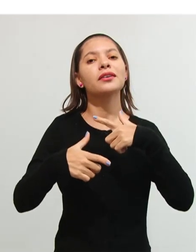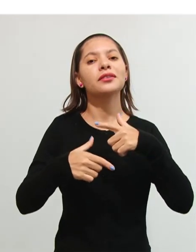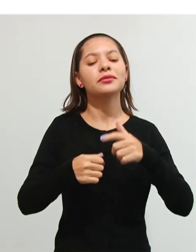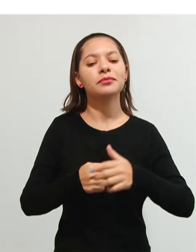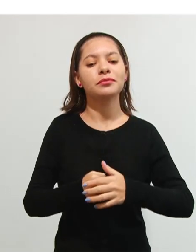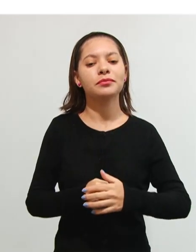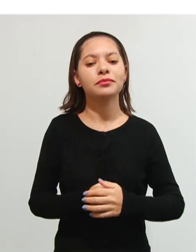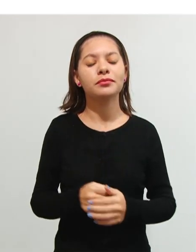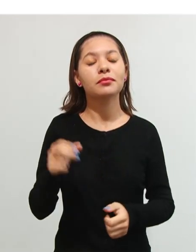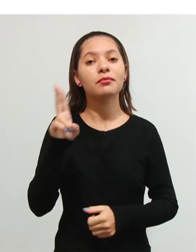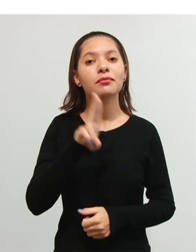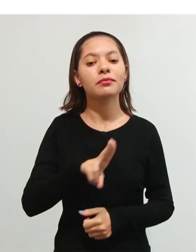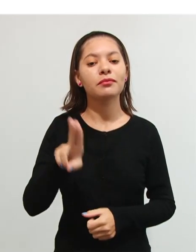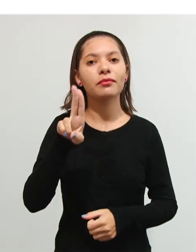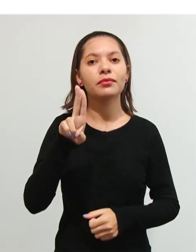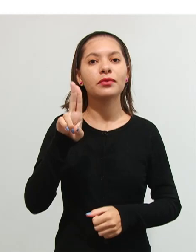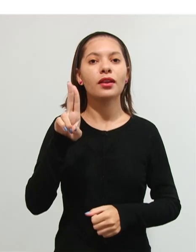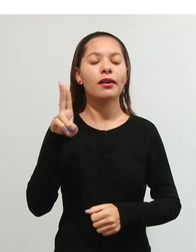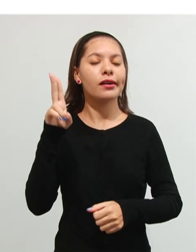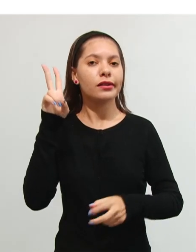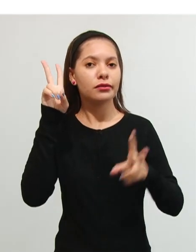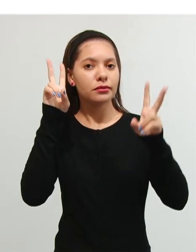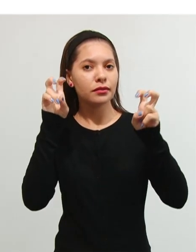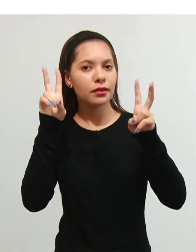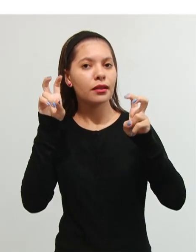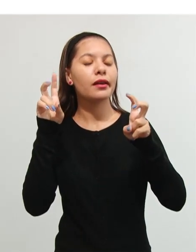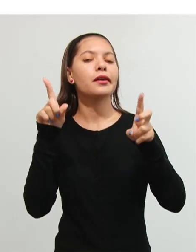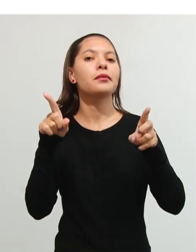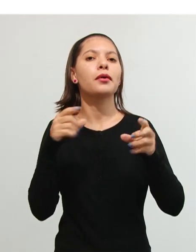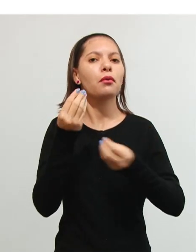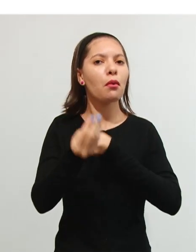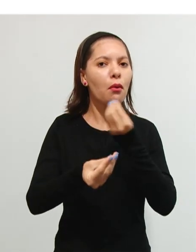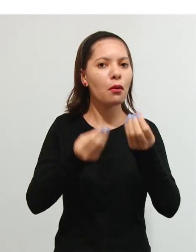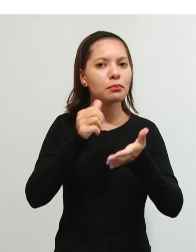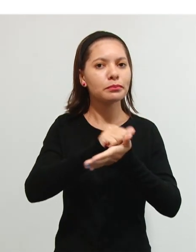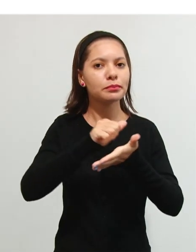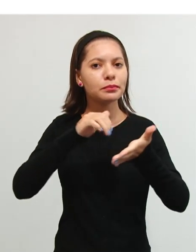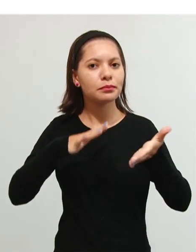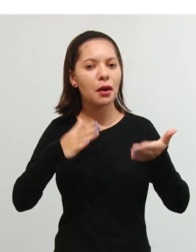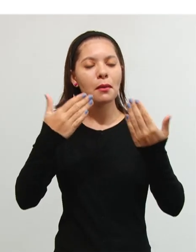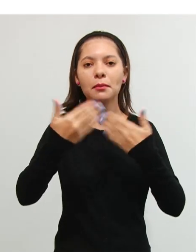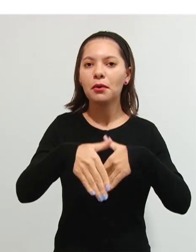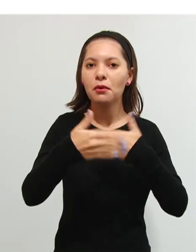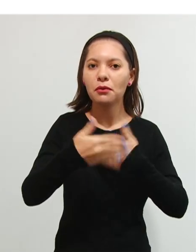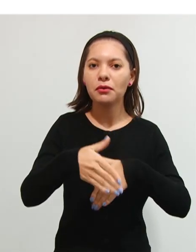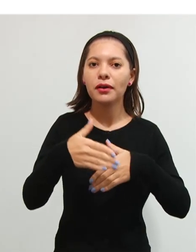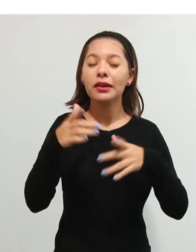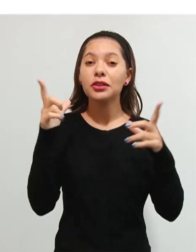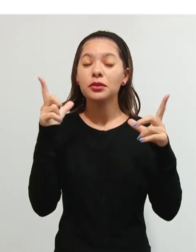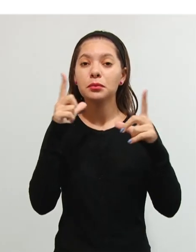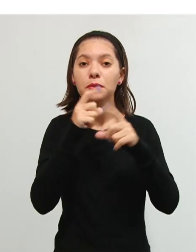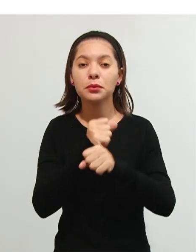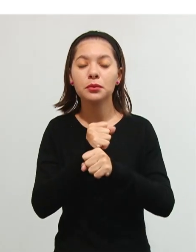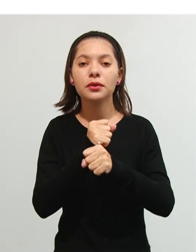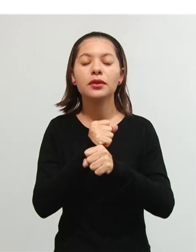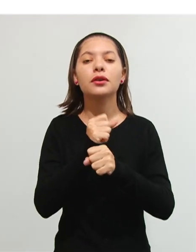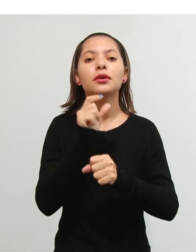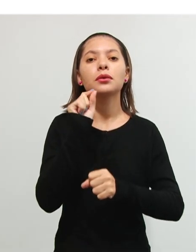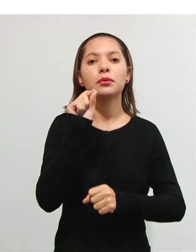dessa utilização dos assuntos em exercícios, em atividade. Se eu quisesse diminuir, então,